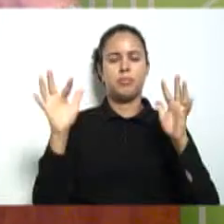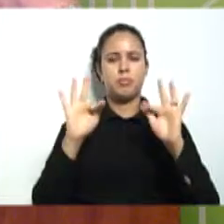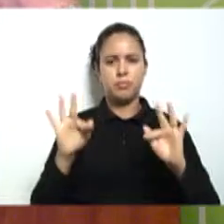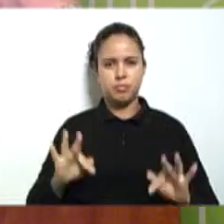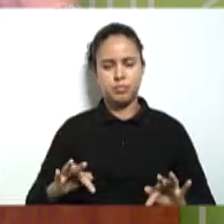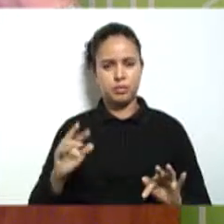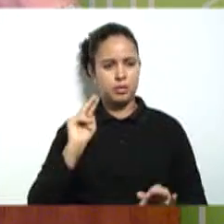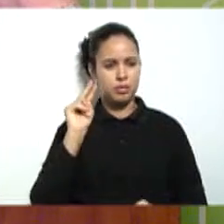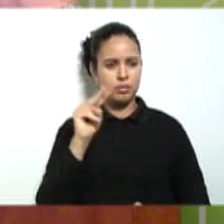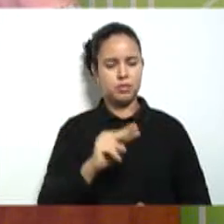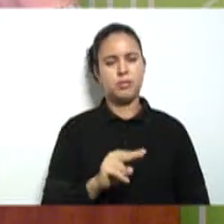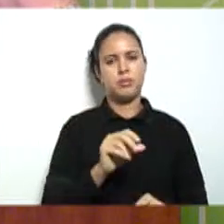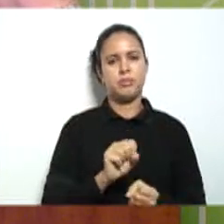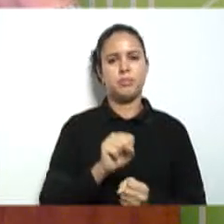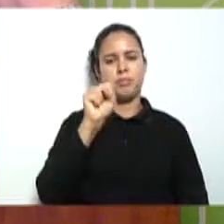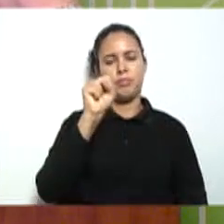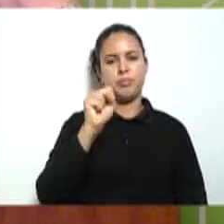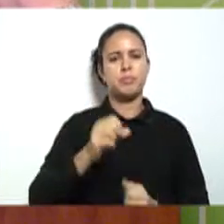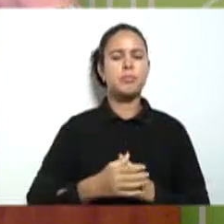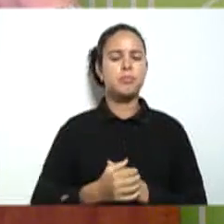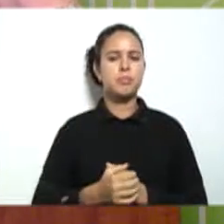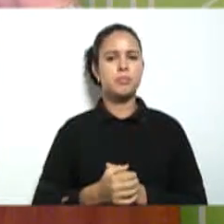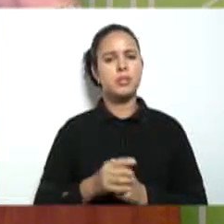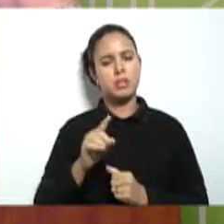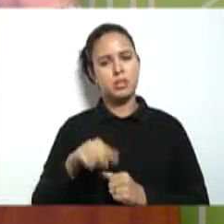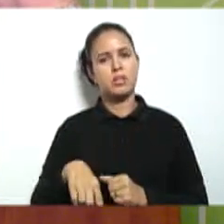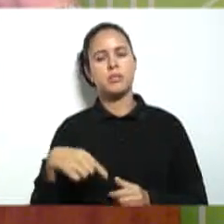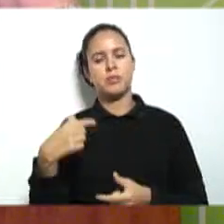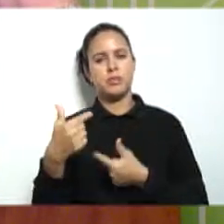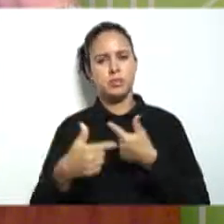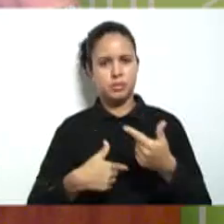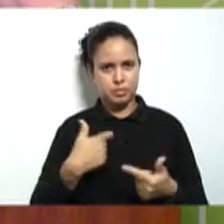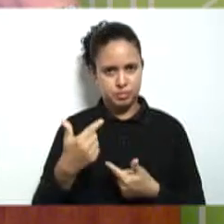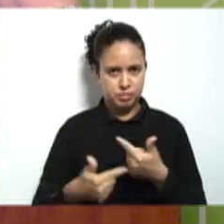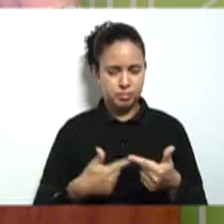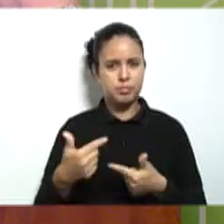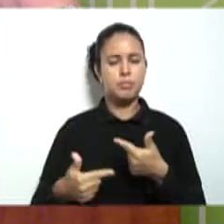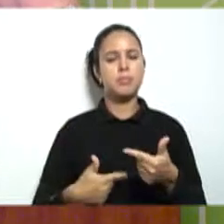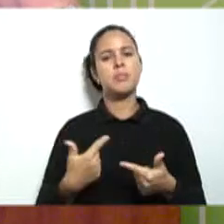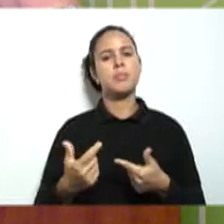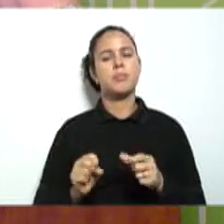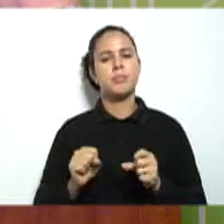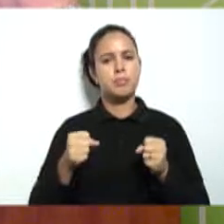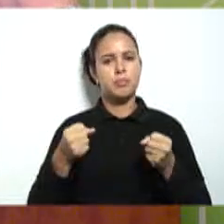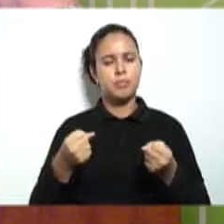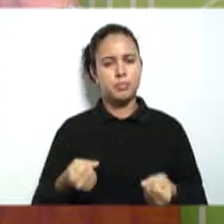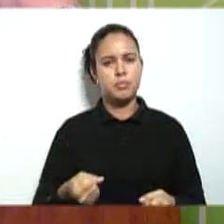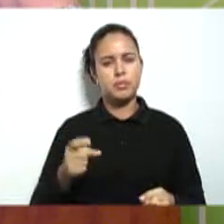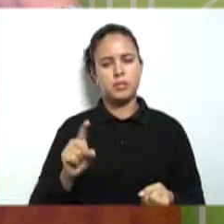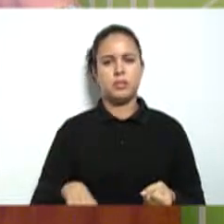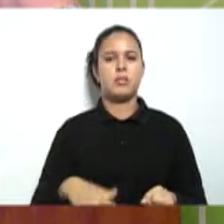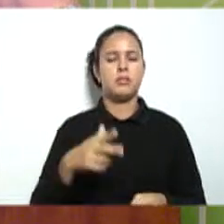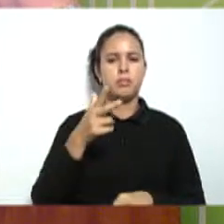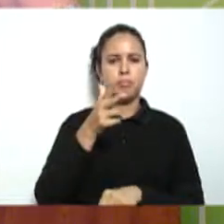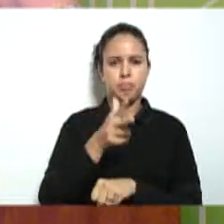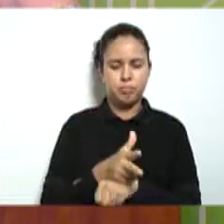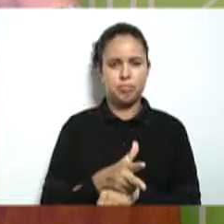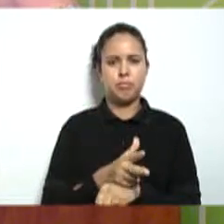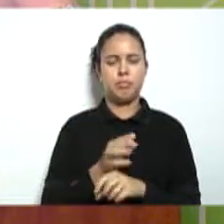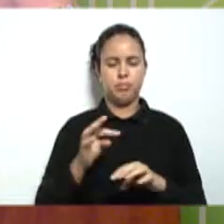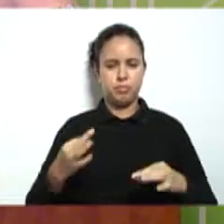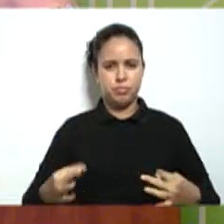banners aqui, porque era a materialização de um trabalho que estava sendo feito via satélite, né, teleaulas, mas